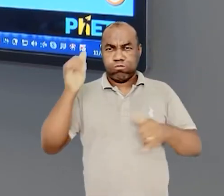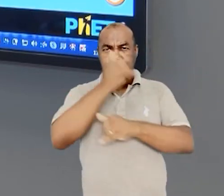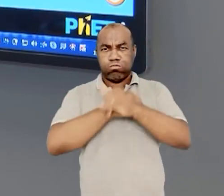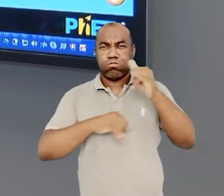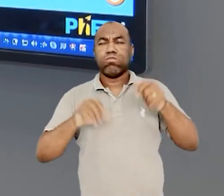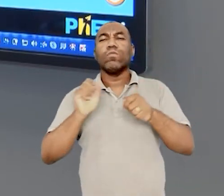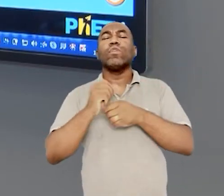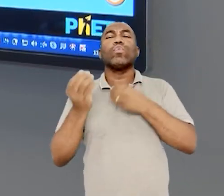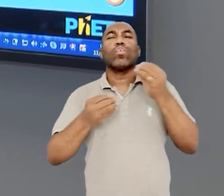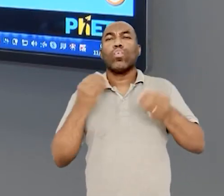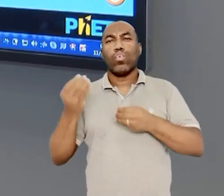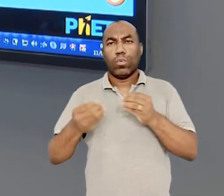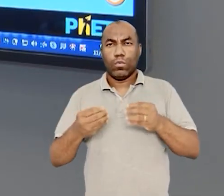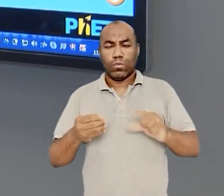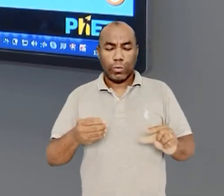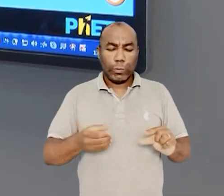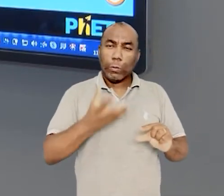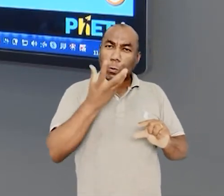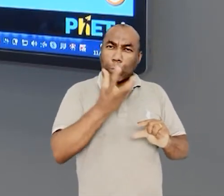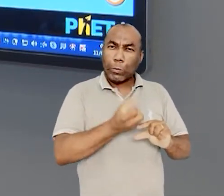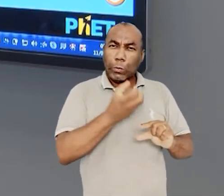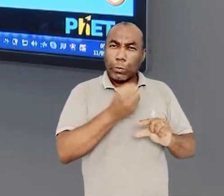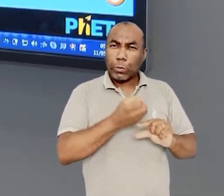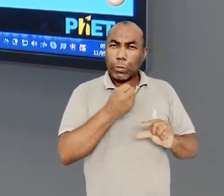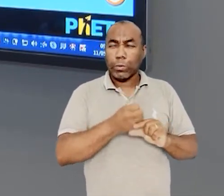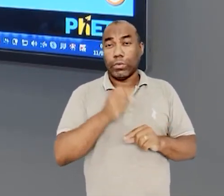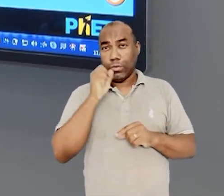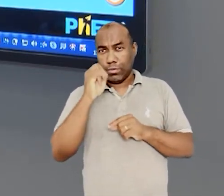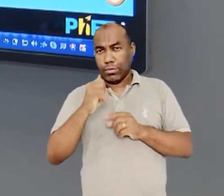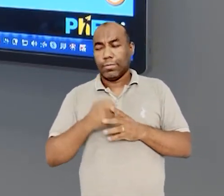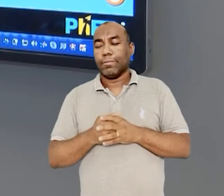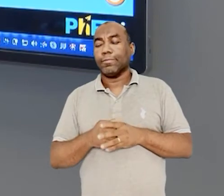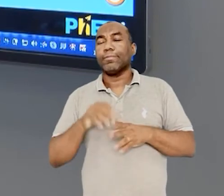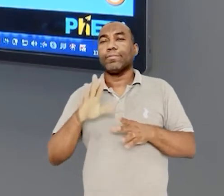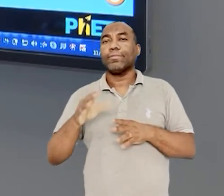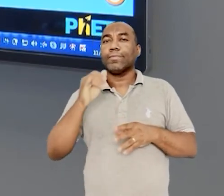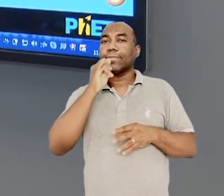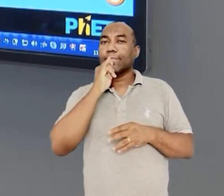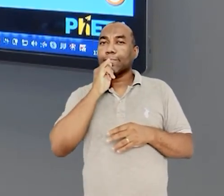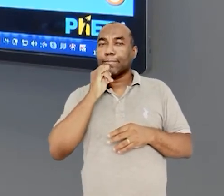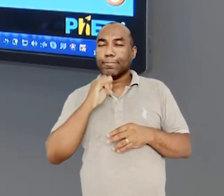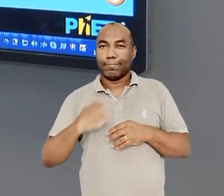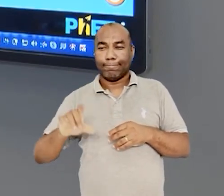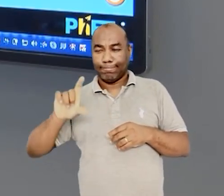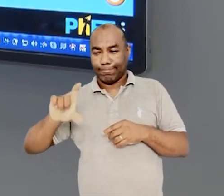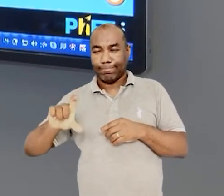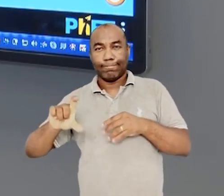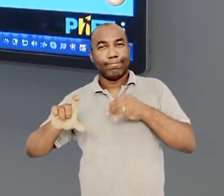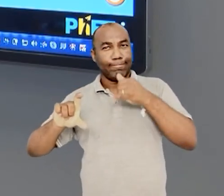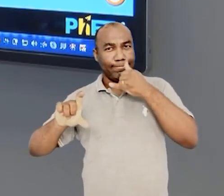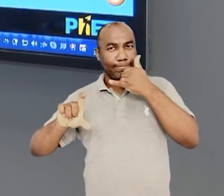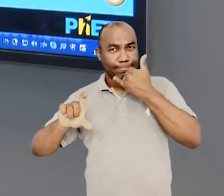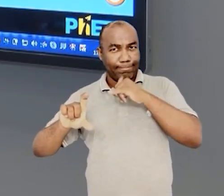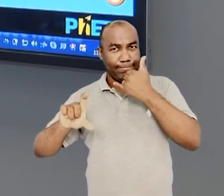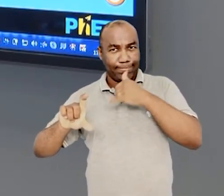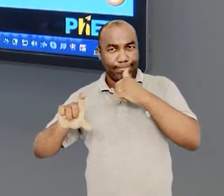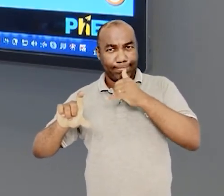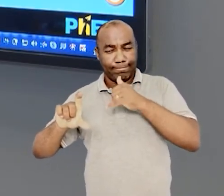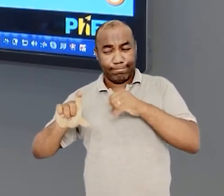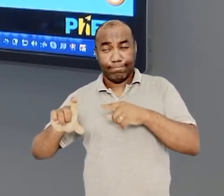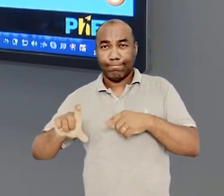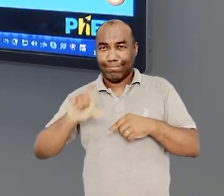um resistor? Se eu colocar uma pilha no circuito,